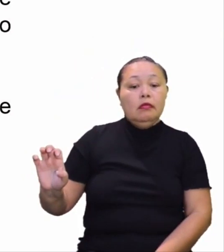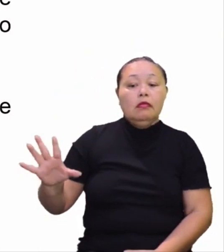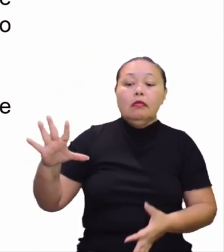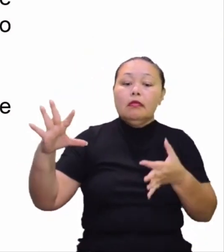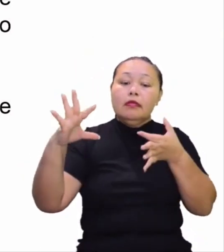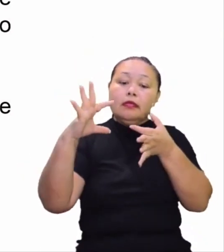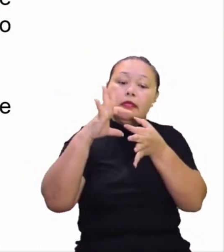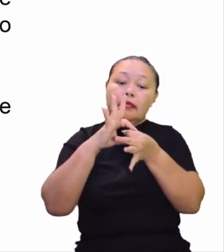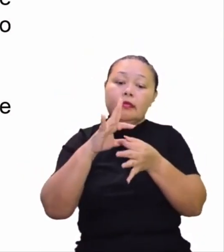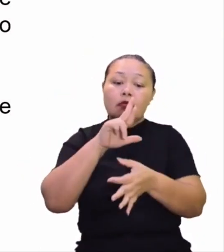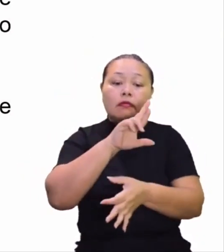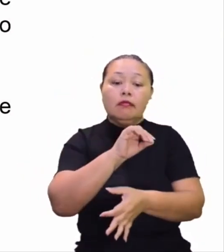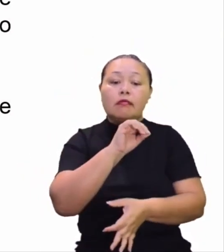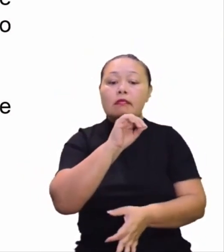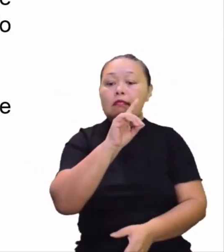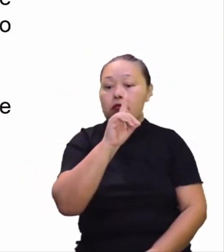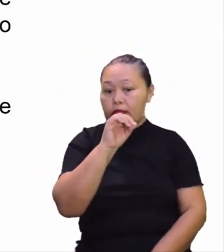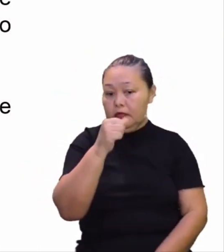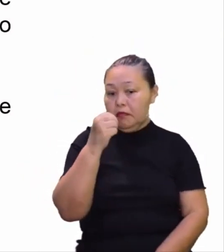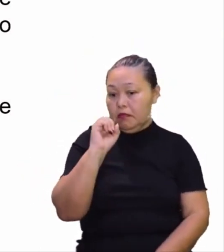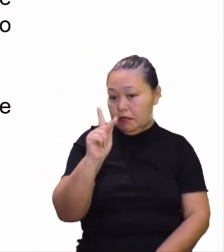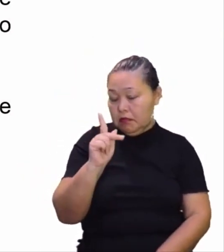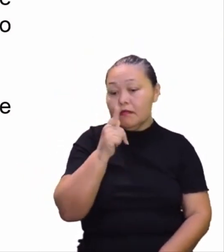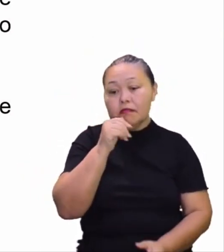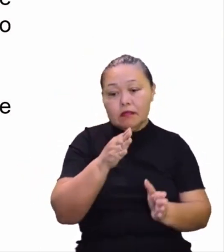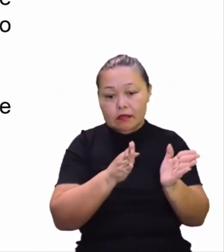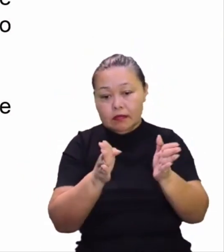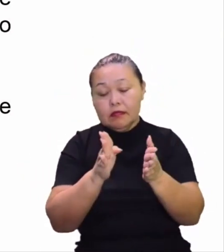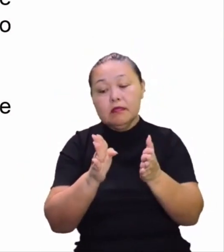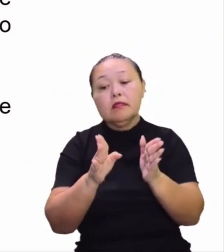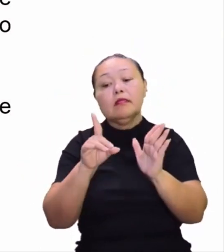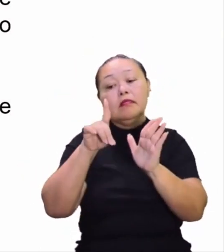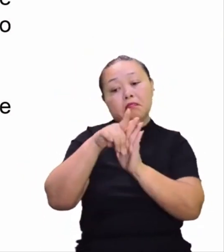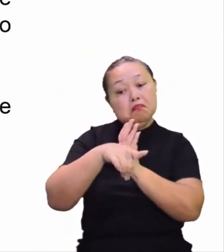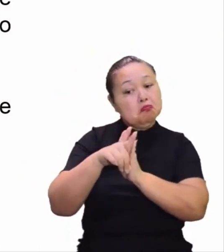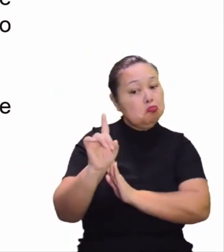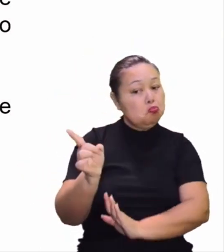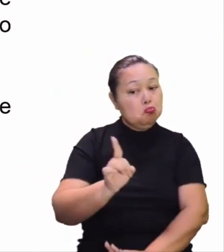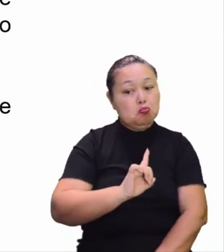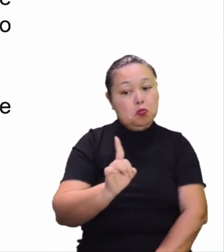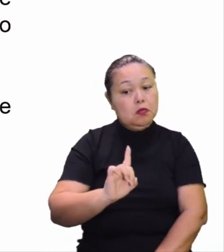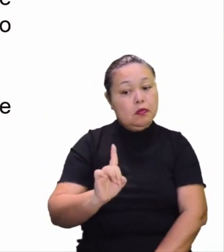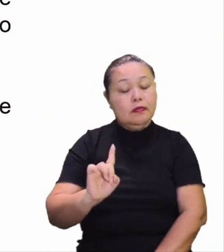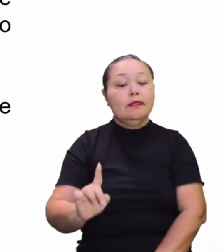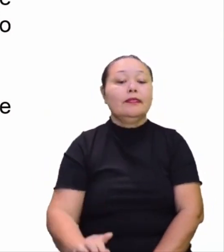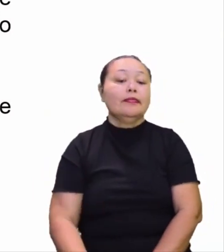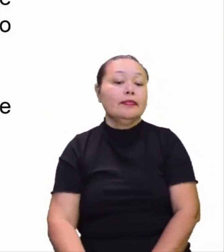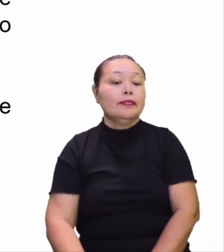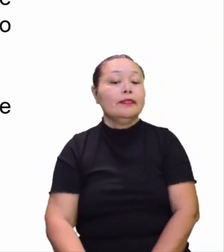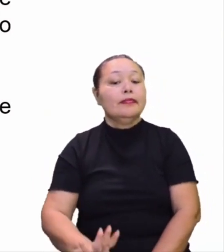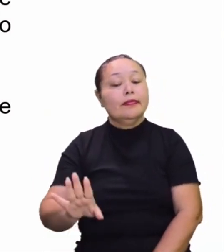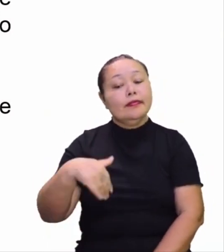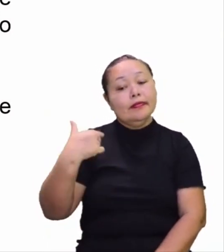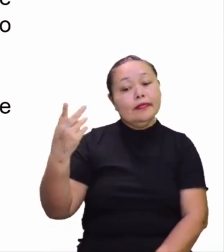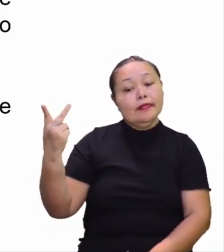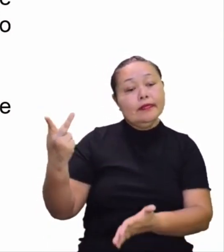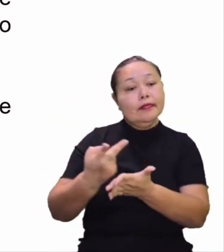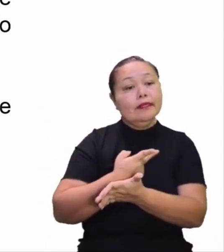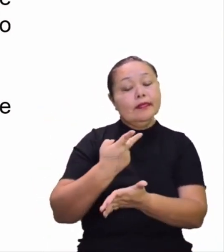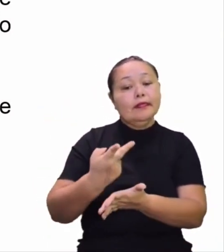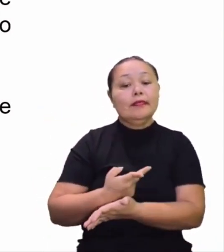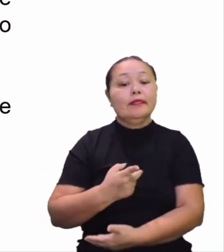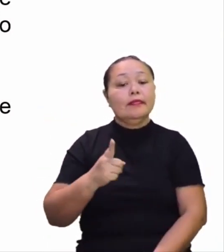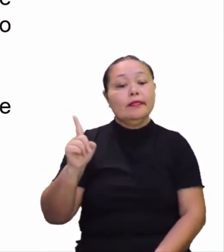falando integração... Rodo, ok. Ok. Hidro, ok. Ok. Ferroviário, não. Sem chance. Então, isso aqui está